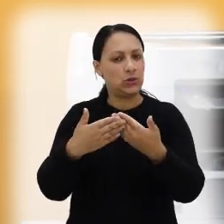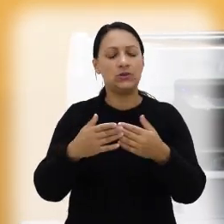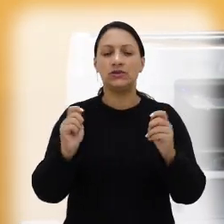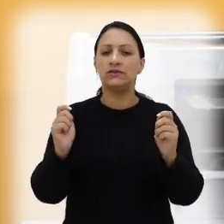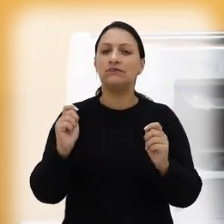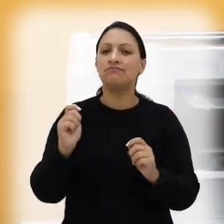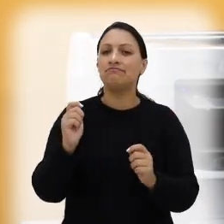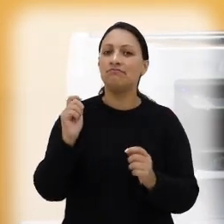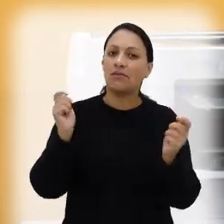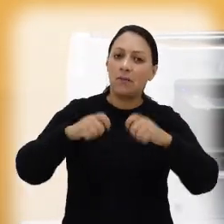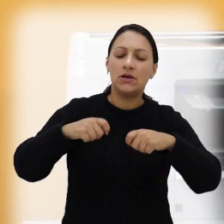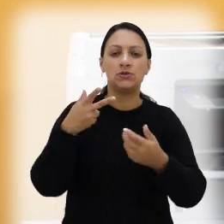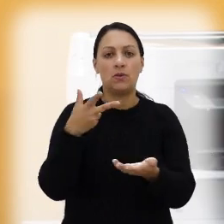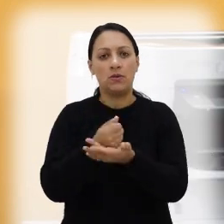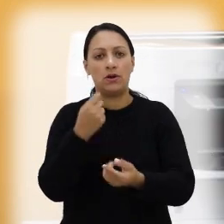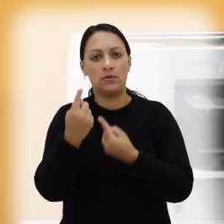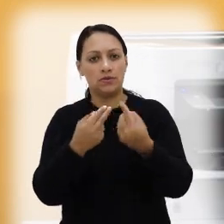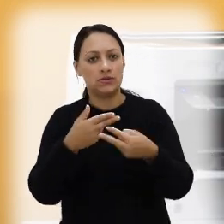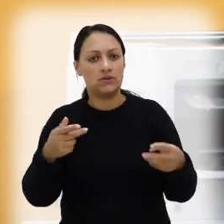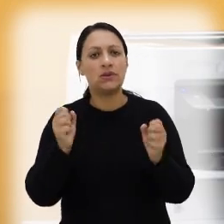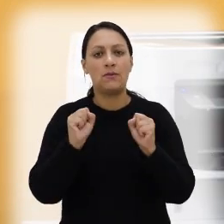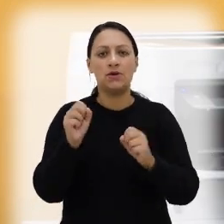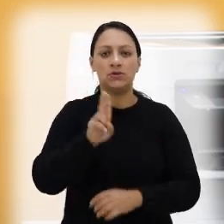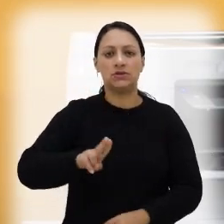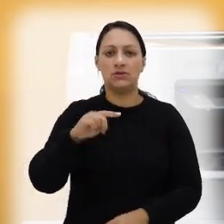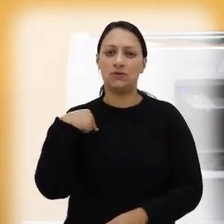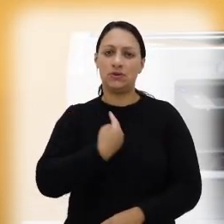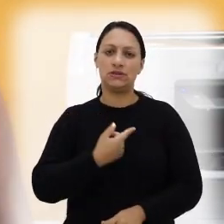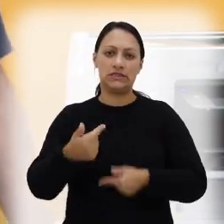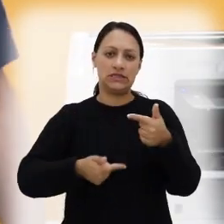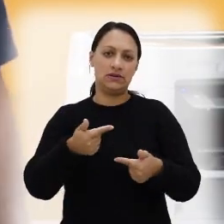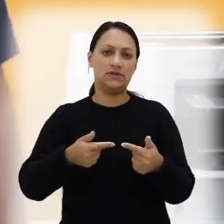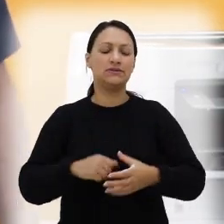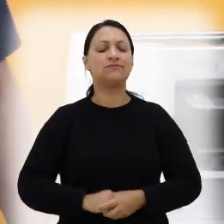comprar alguma coisa. A gente pode conversar aí sobre isso. Obrigado. Obrigada.